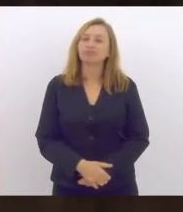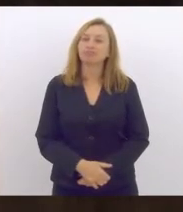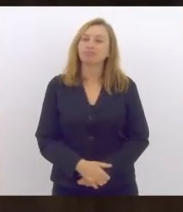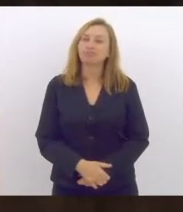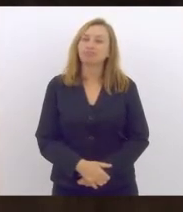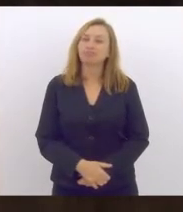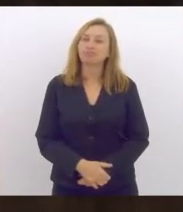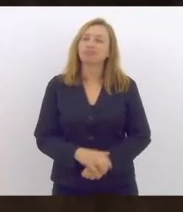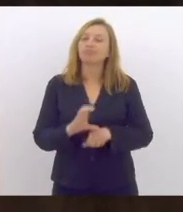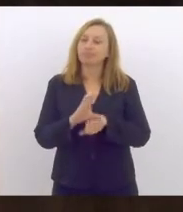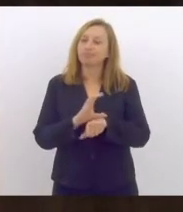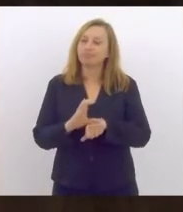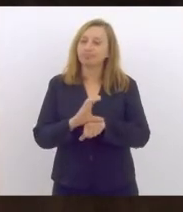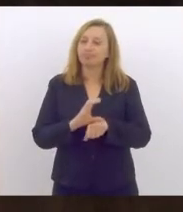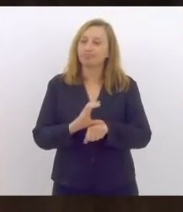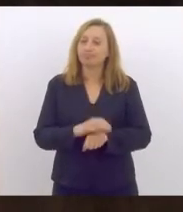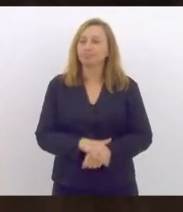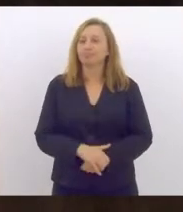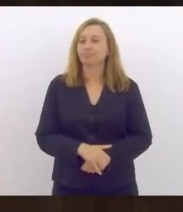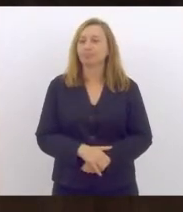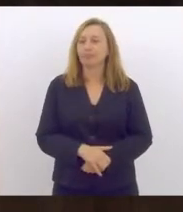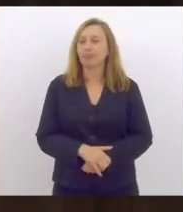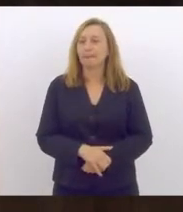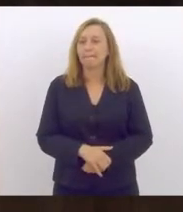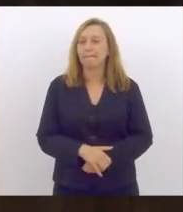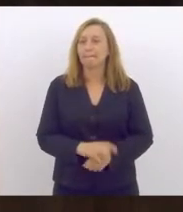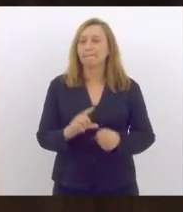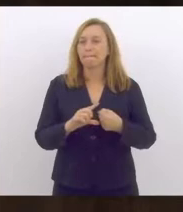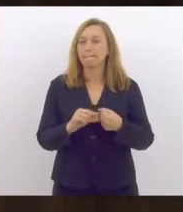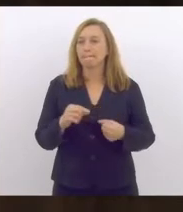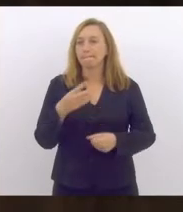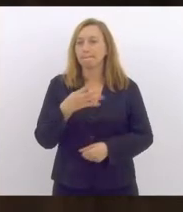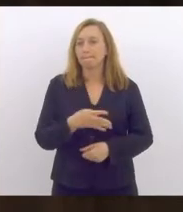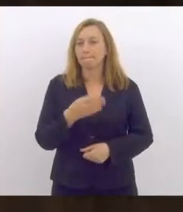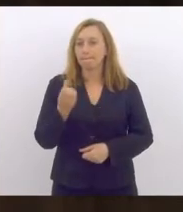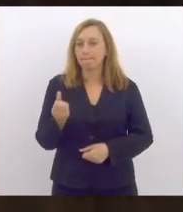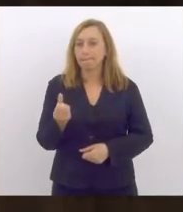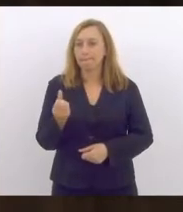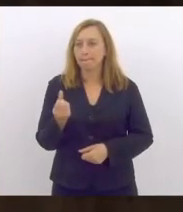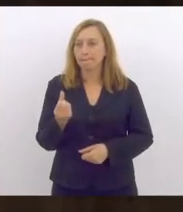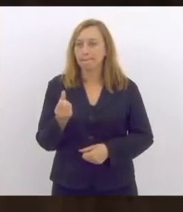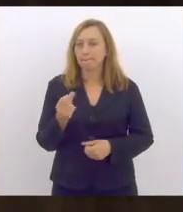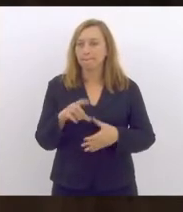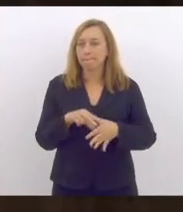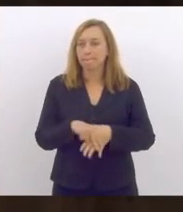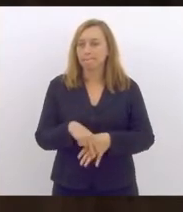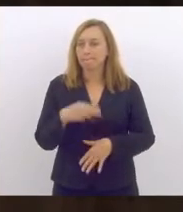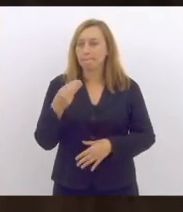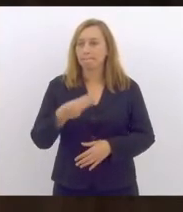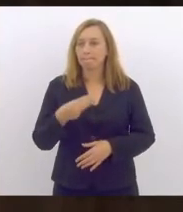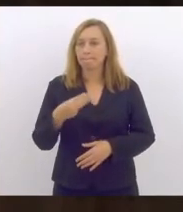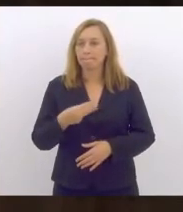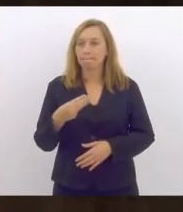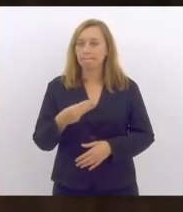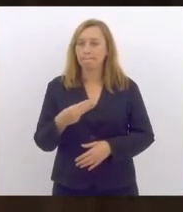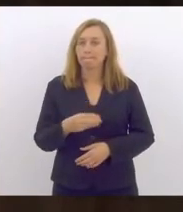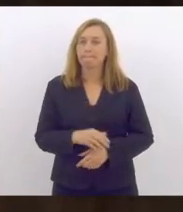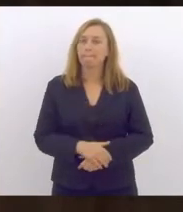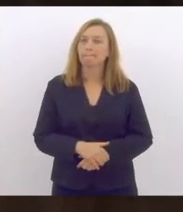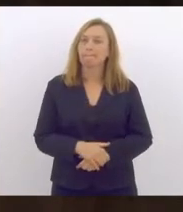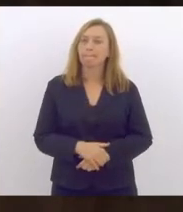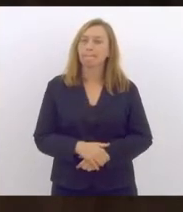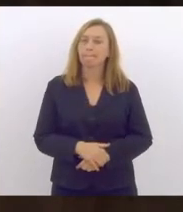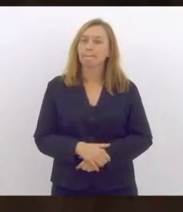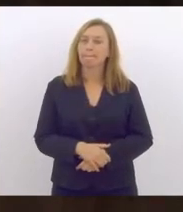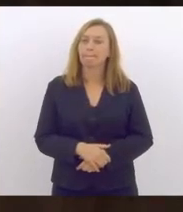A Constituição, ela no artigo 46, inciso 3º, a linha D, da